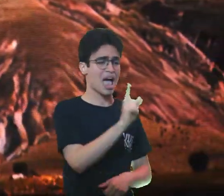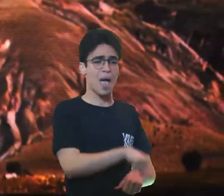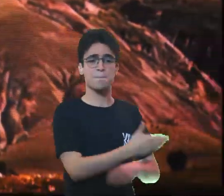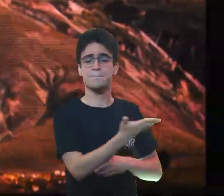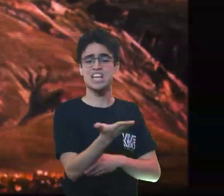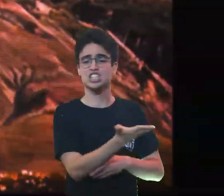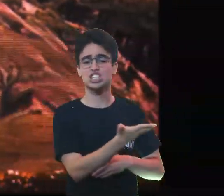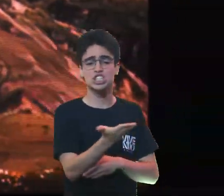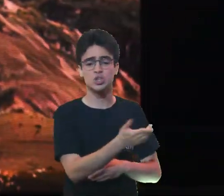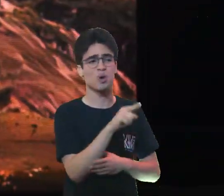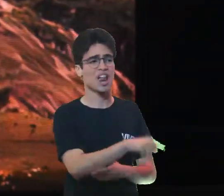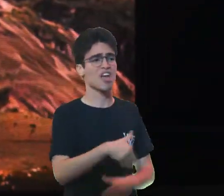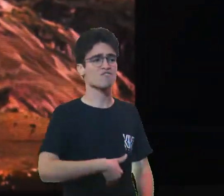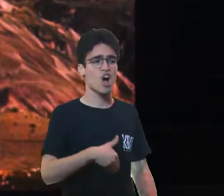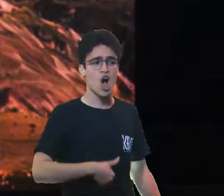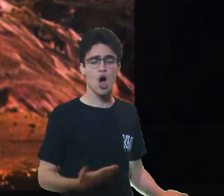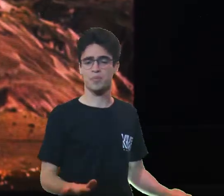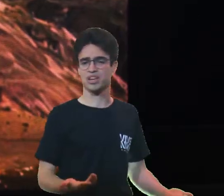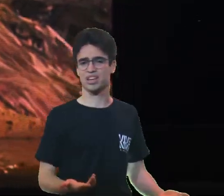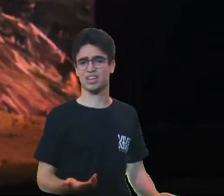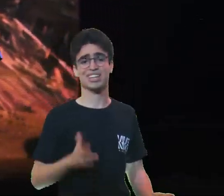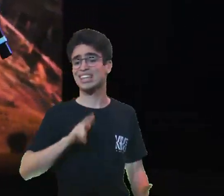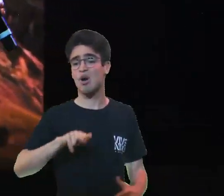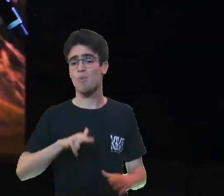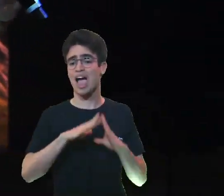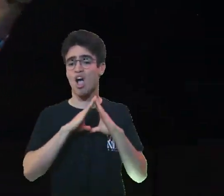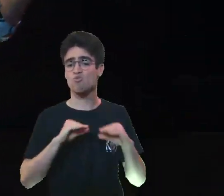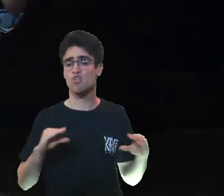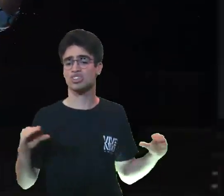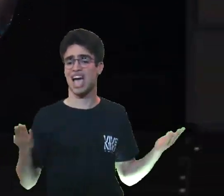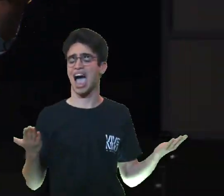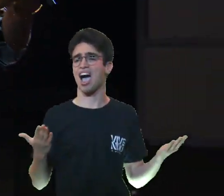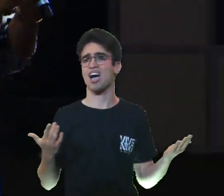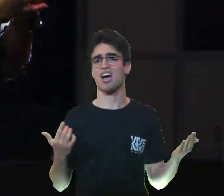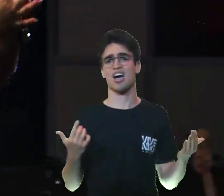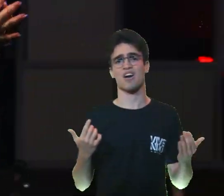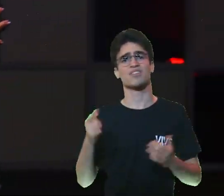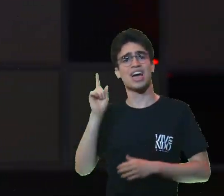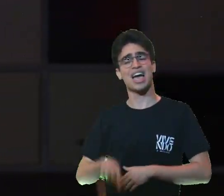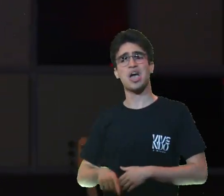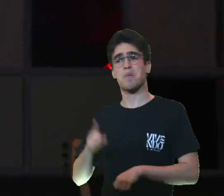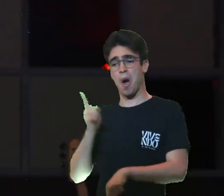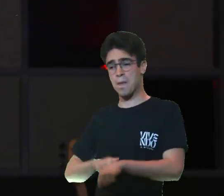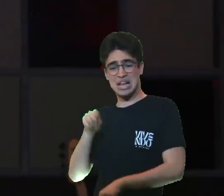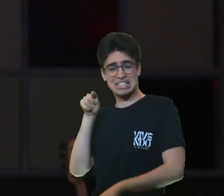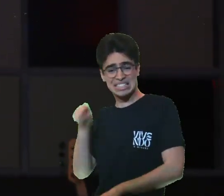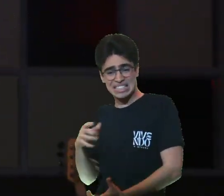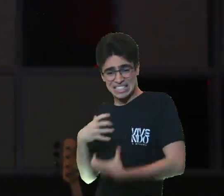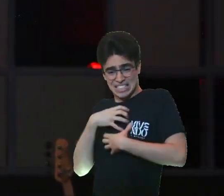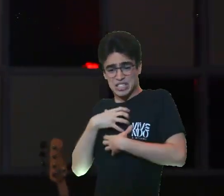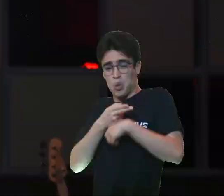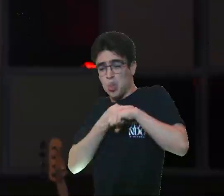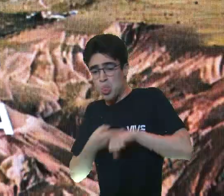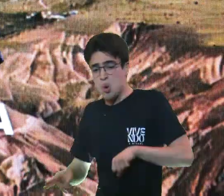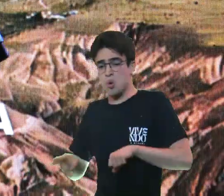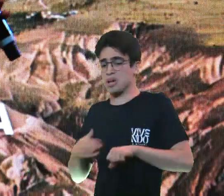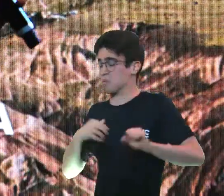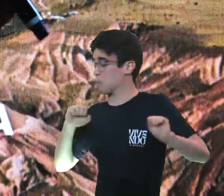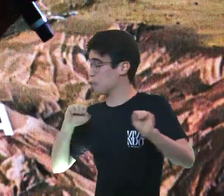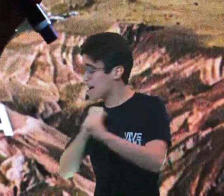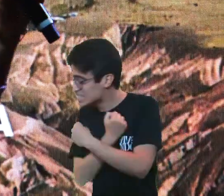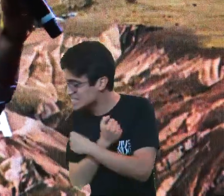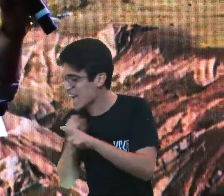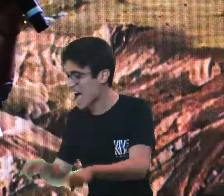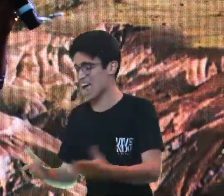tem fome. Não vai ser confortável para nós abraçar a nudez. Não vai ser confortável para